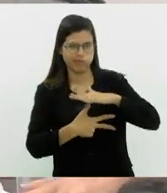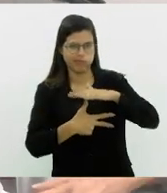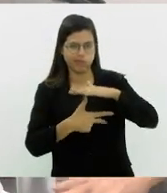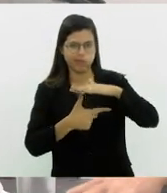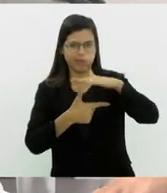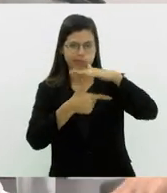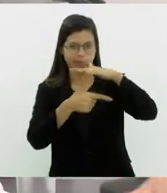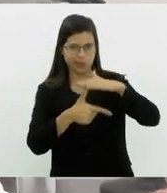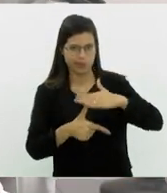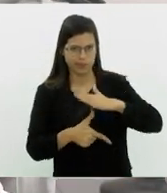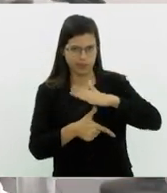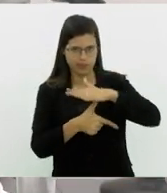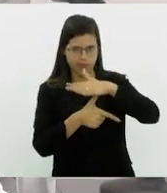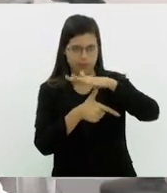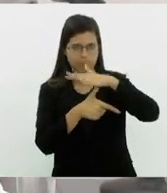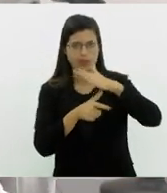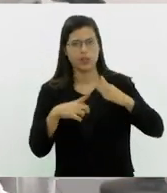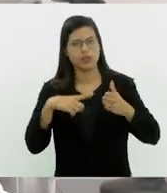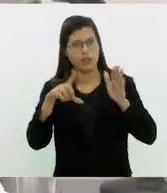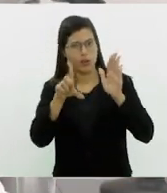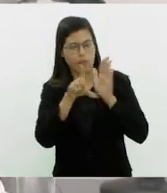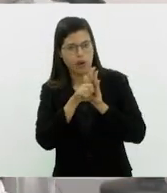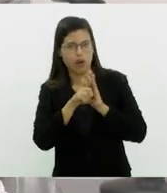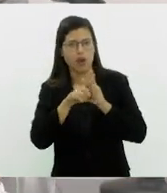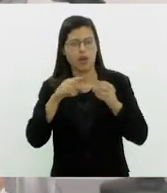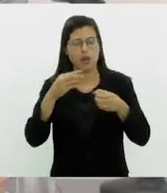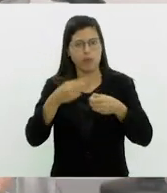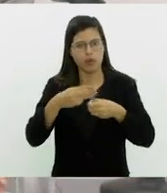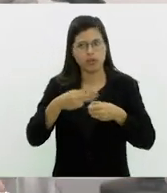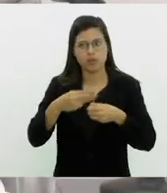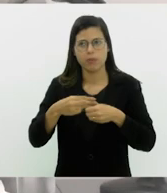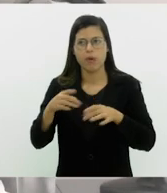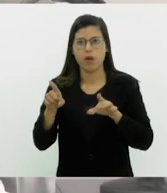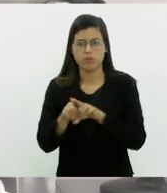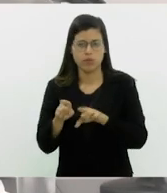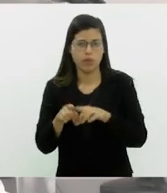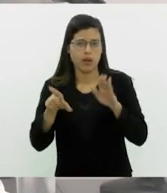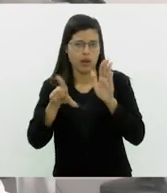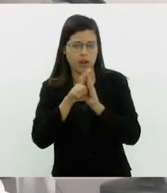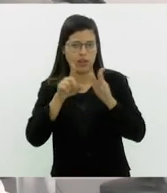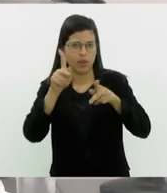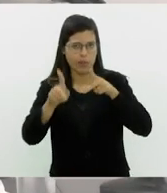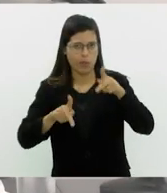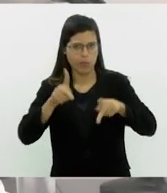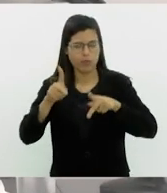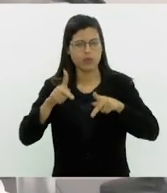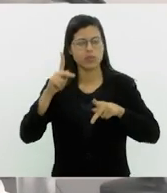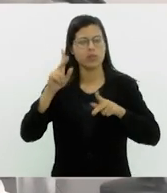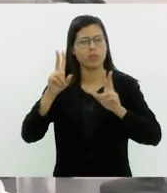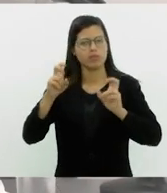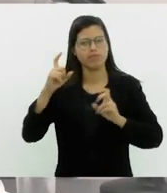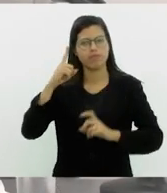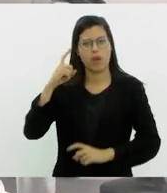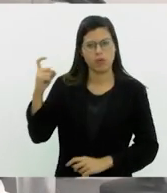leis municipais. Eu tenho uma lei da saúde auditiva da população também. E